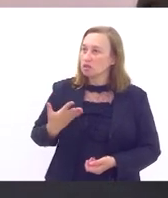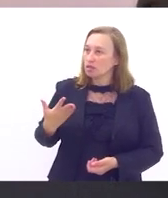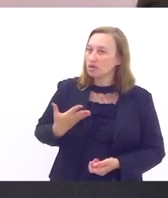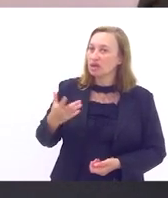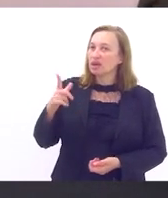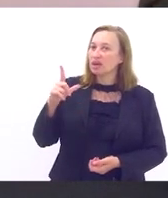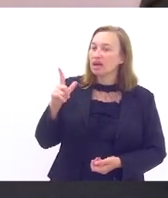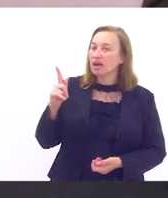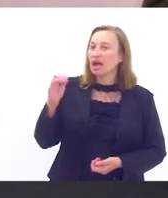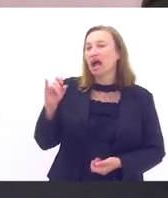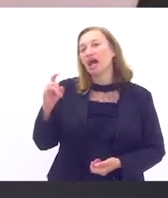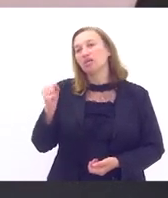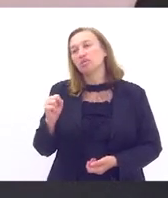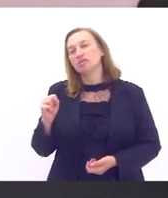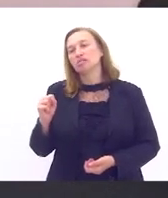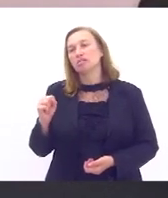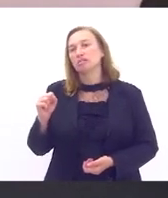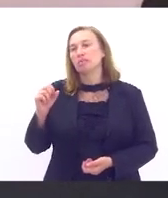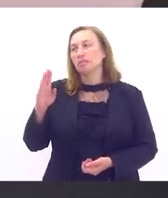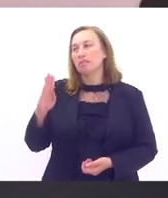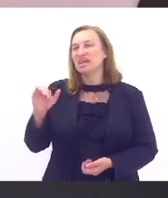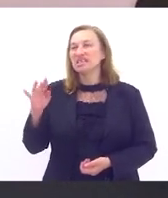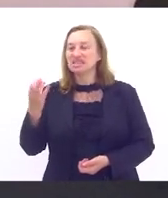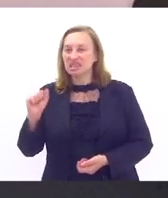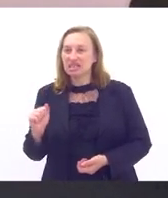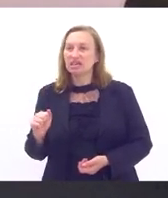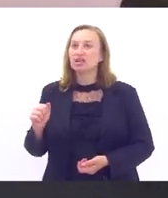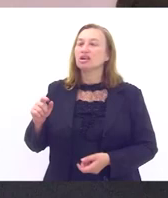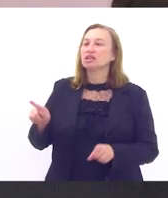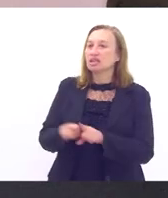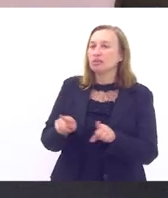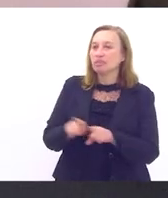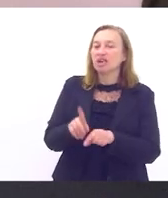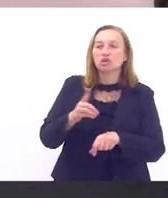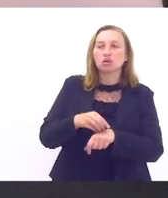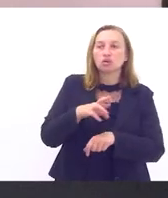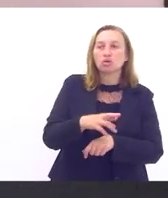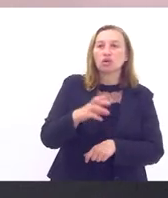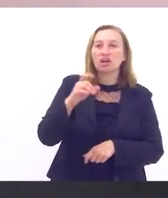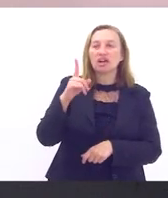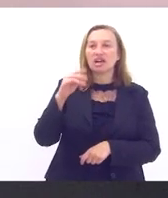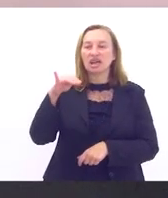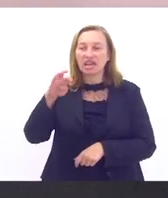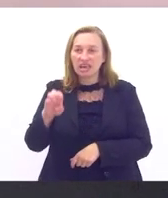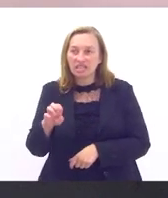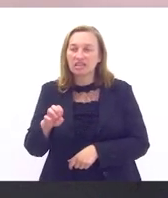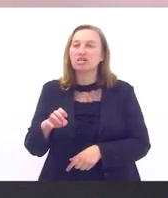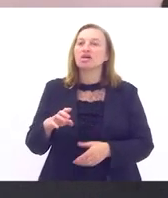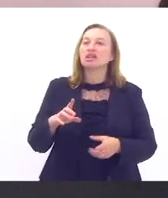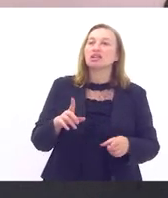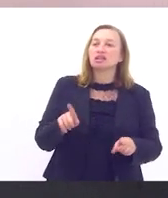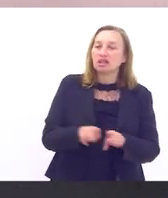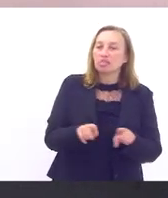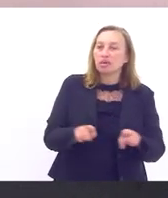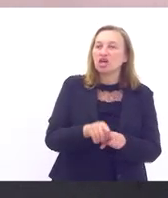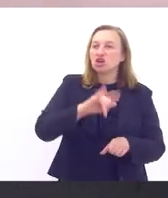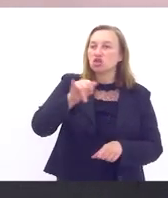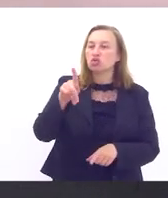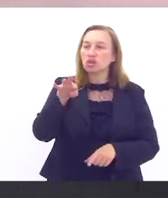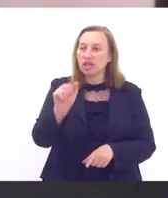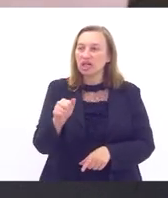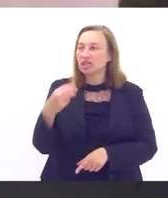Carlos Basília, do doutor Cleidson e da doutora Juliane, do doutor Edson, não mais